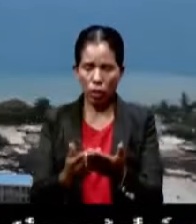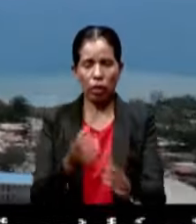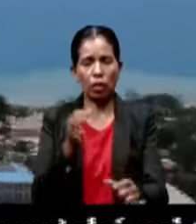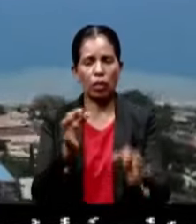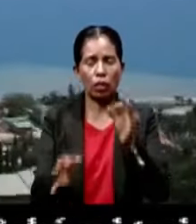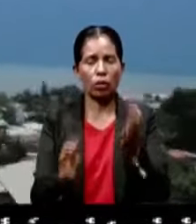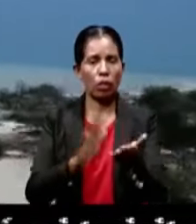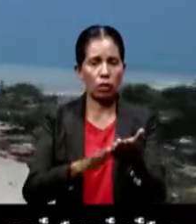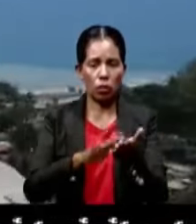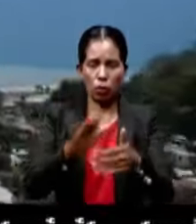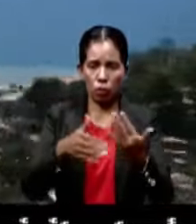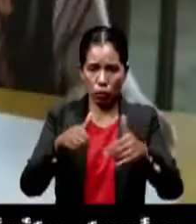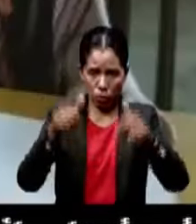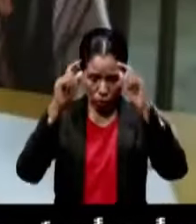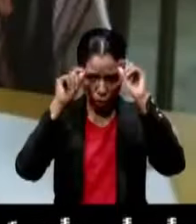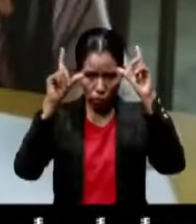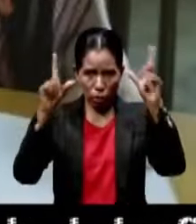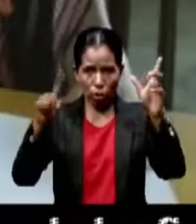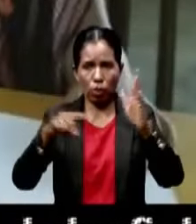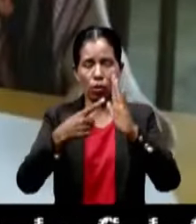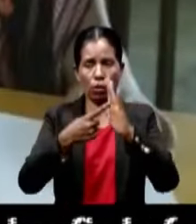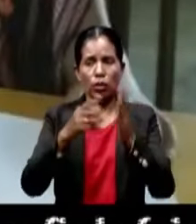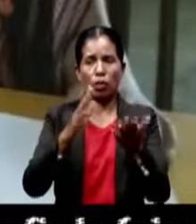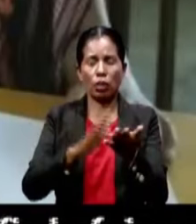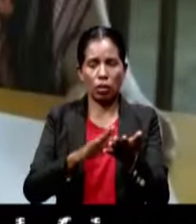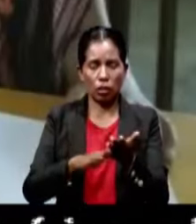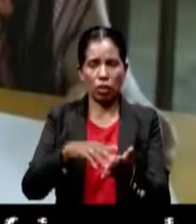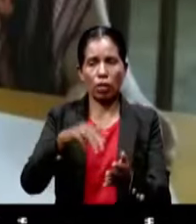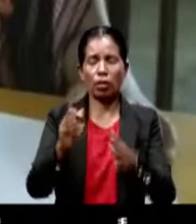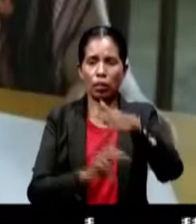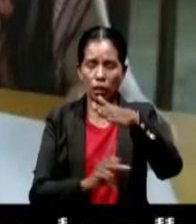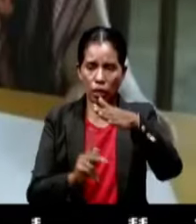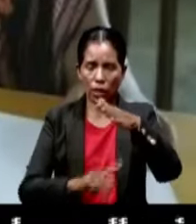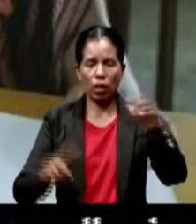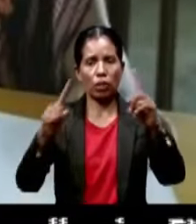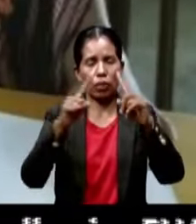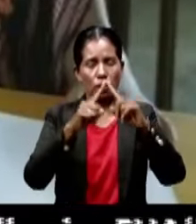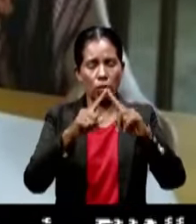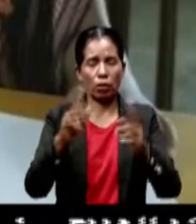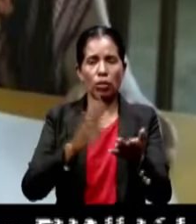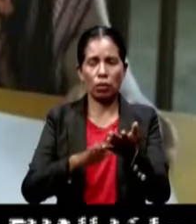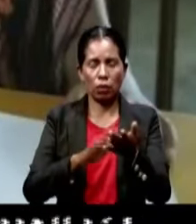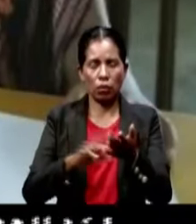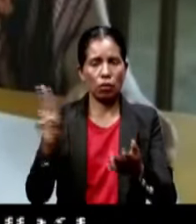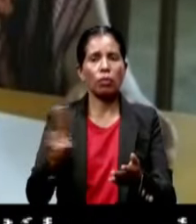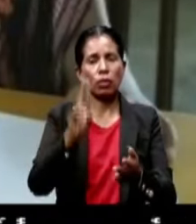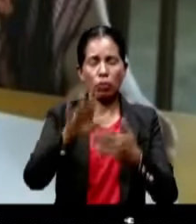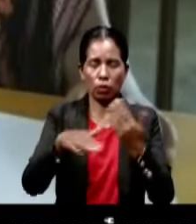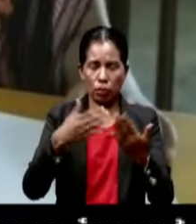realidade escola outro e a Timor-Leste, a hugo se ensino pré-primário do ensino superior será alá o